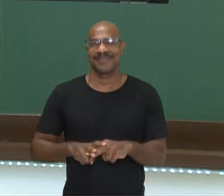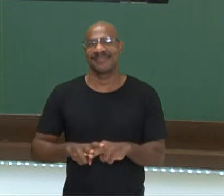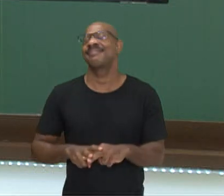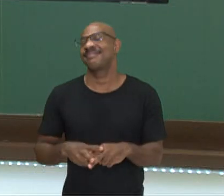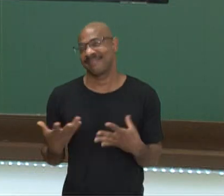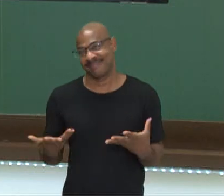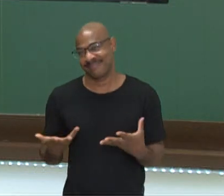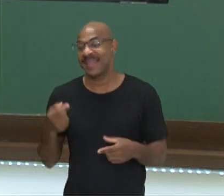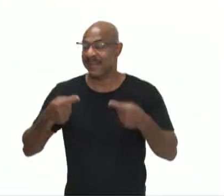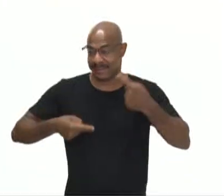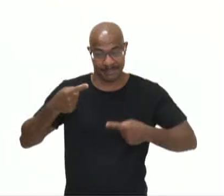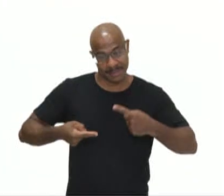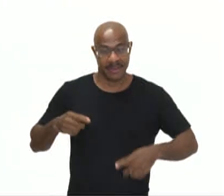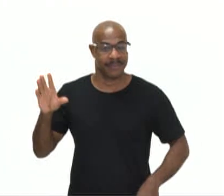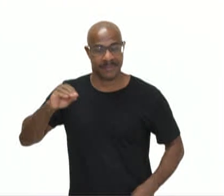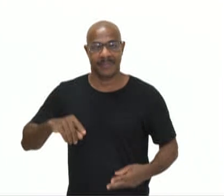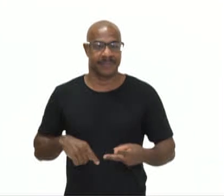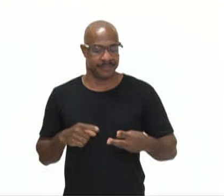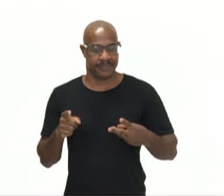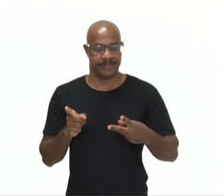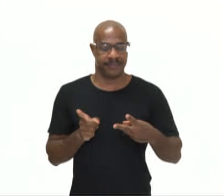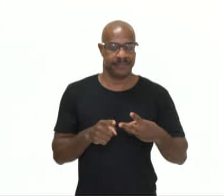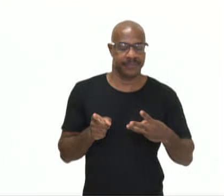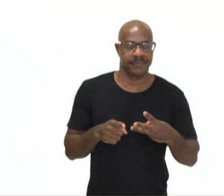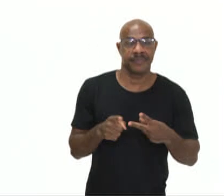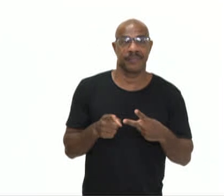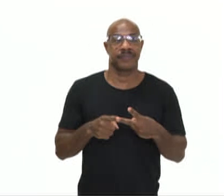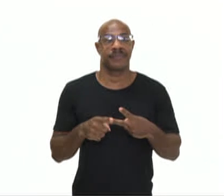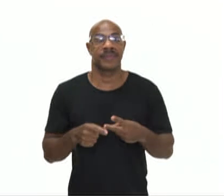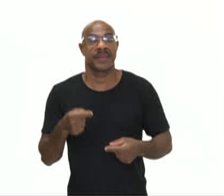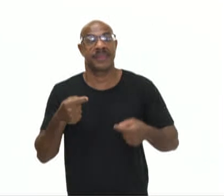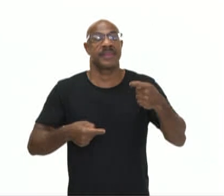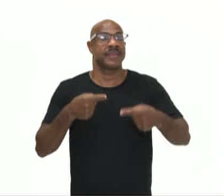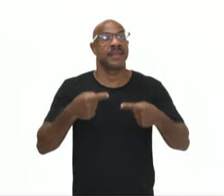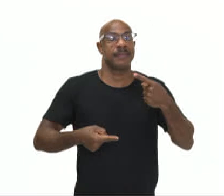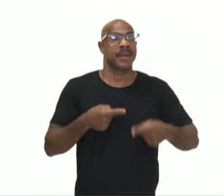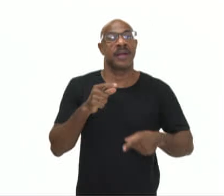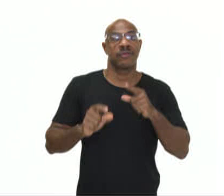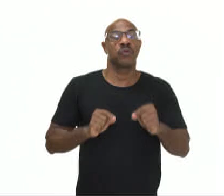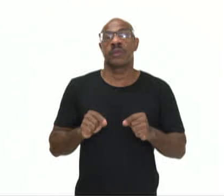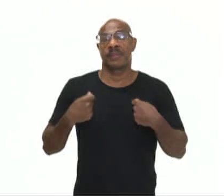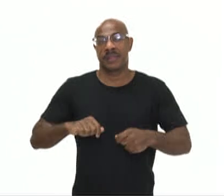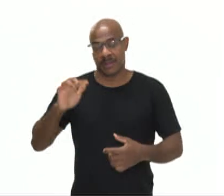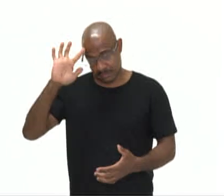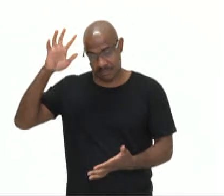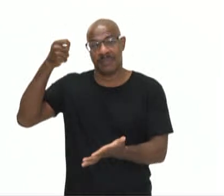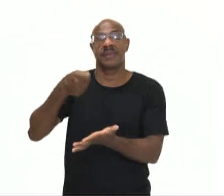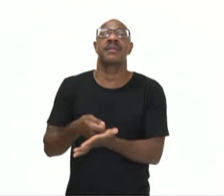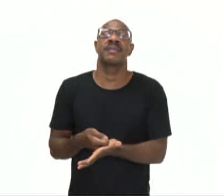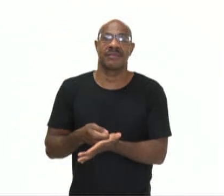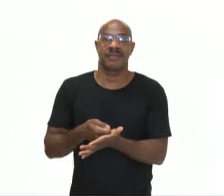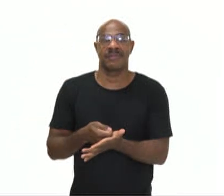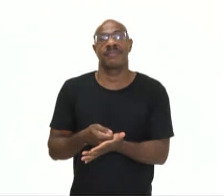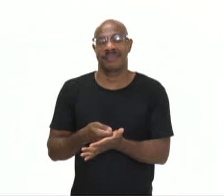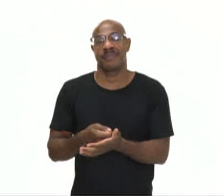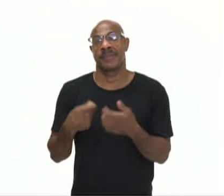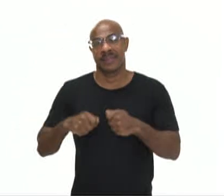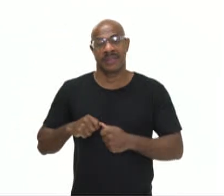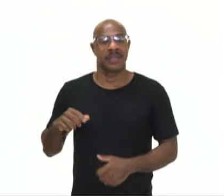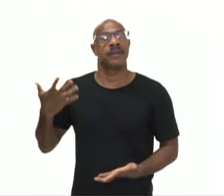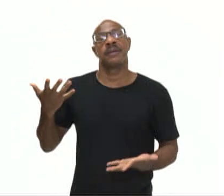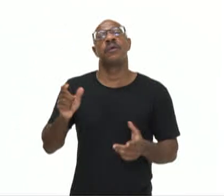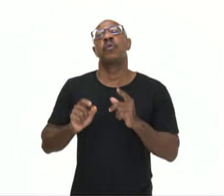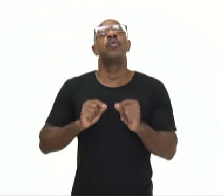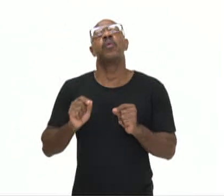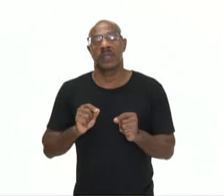Ou outro, um debate que é deliberativo, que ele trata de questões que precisam ser decididas de modo argumentado